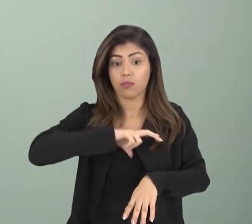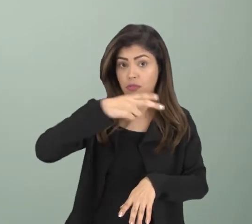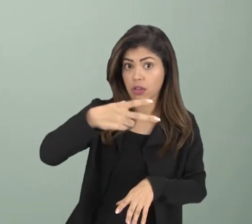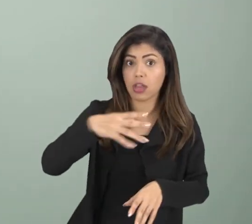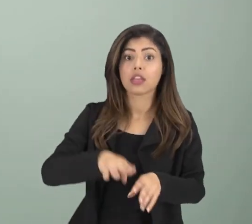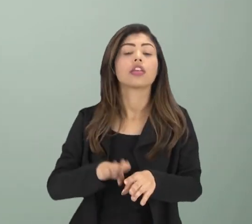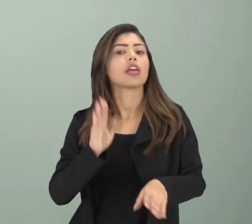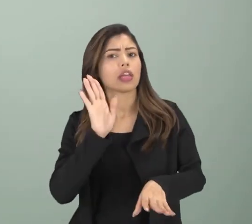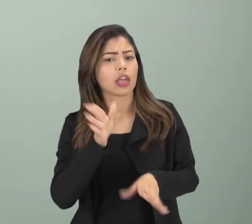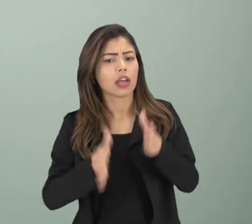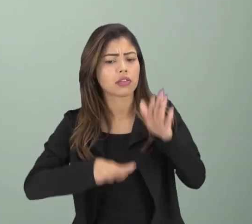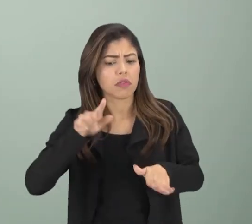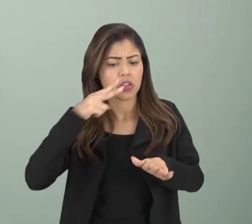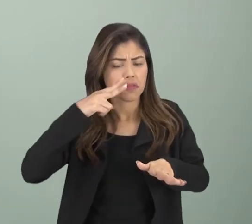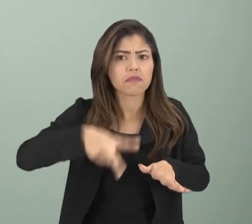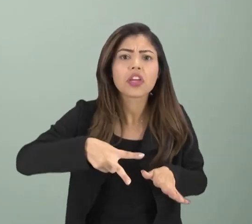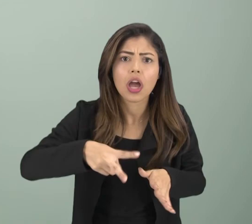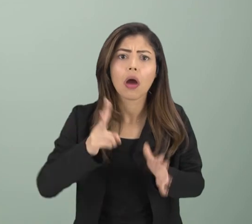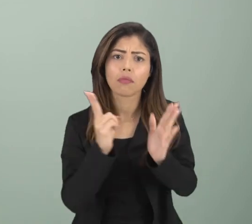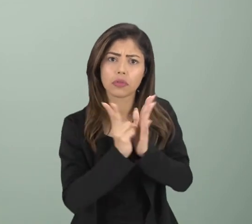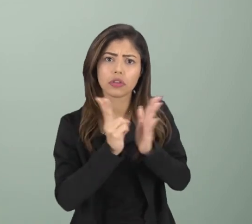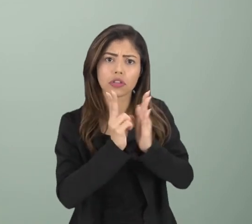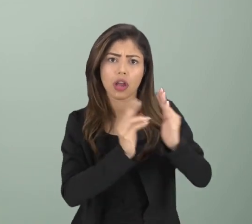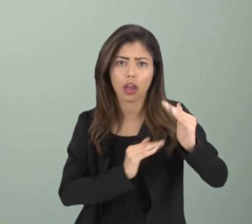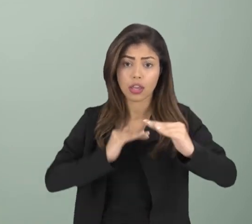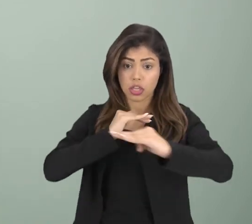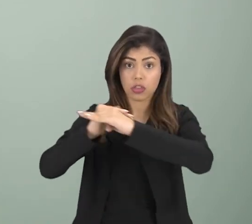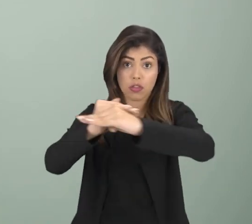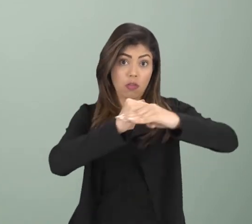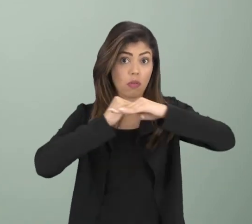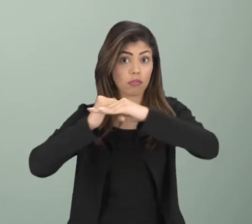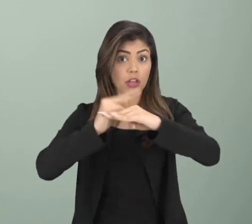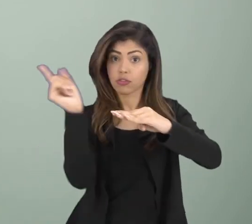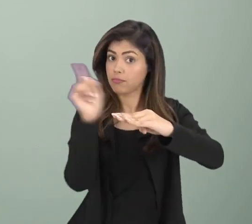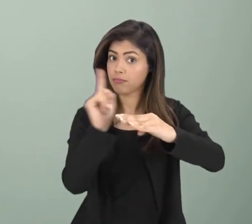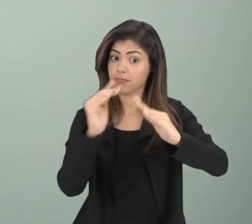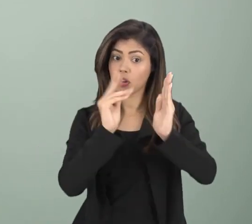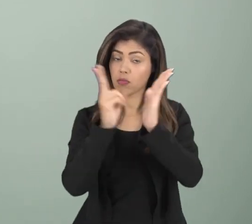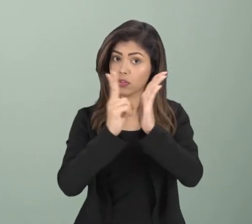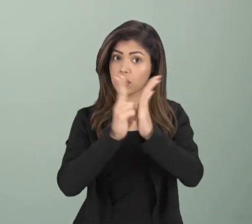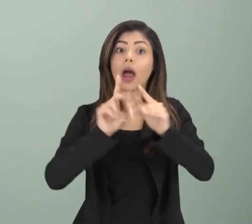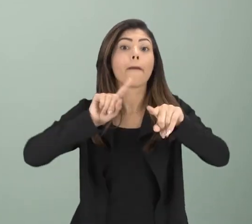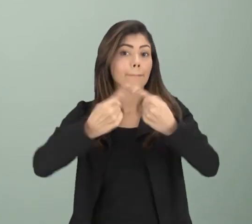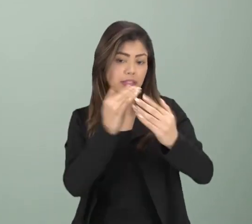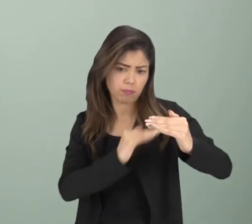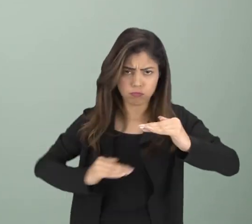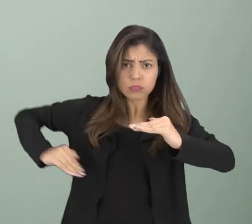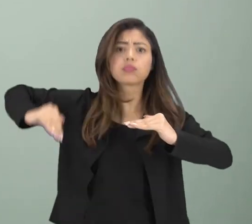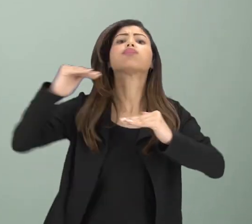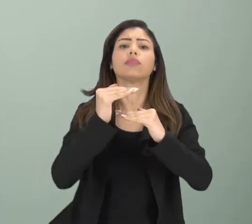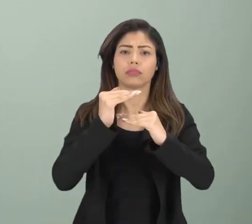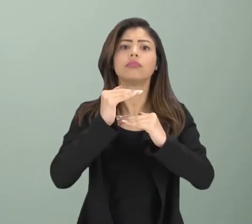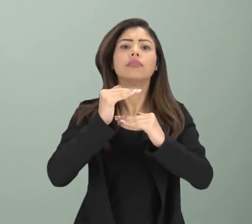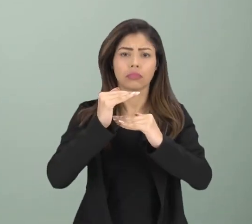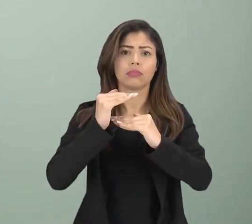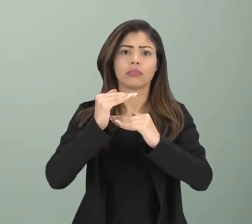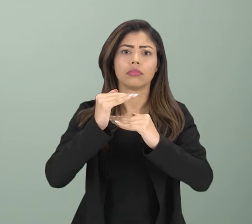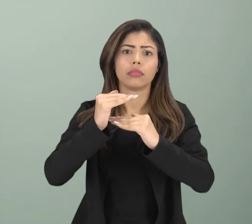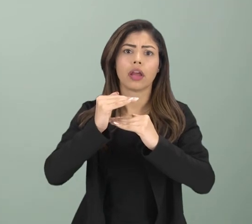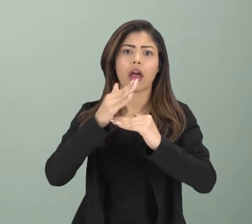que não se colocavam numa situação de igualdade com os indígenas, mas se colocavam numa situação